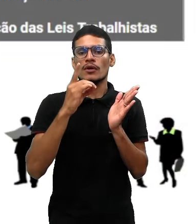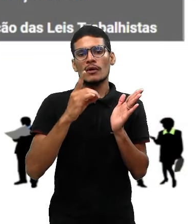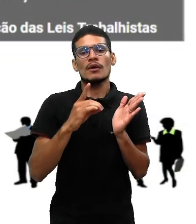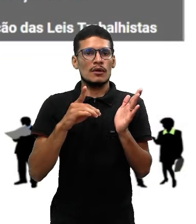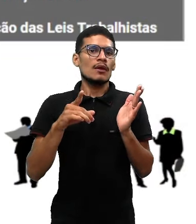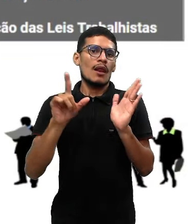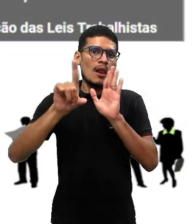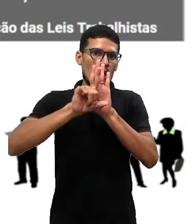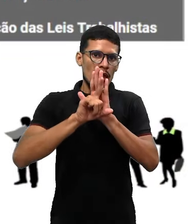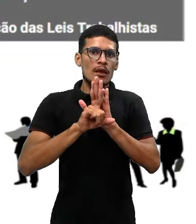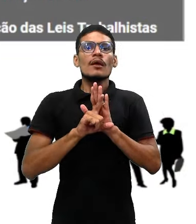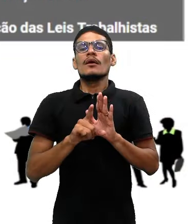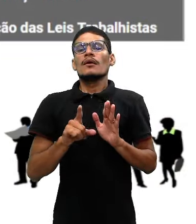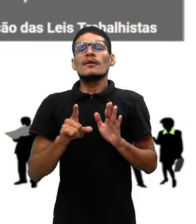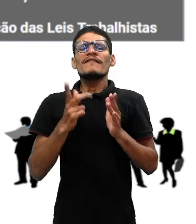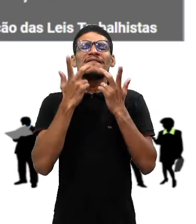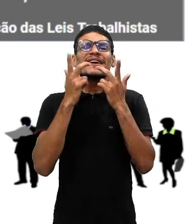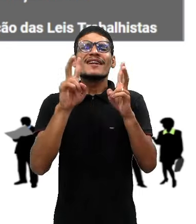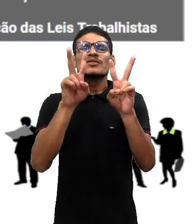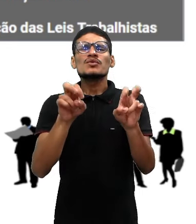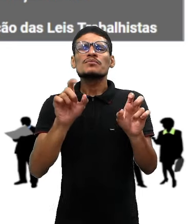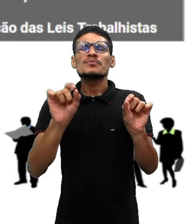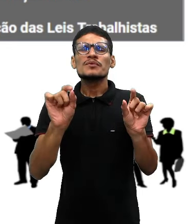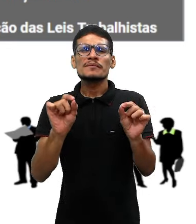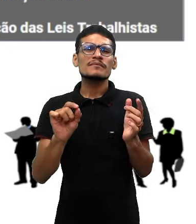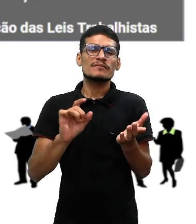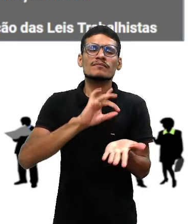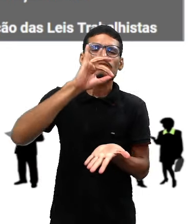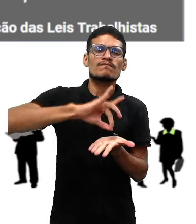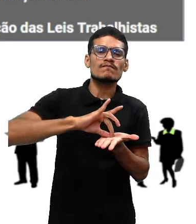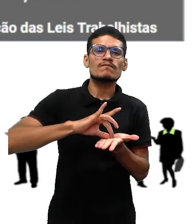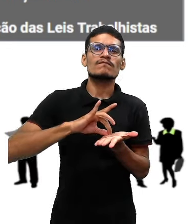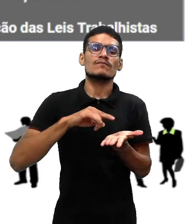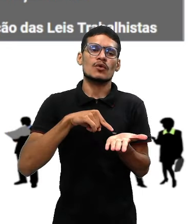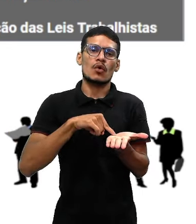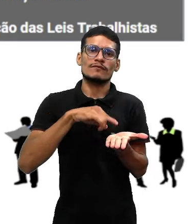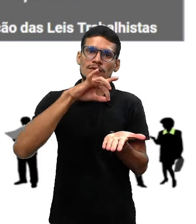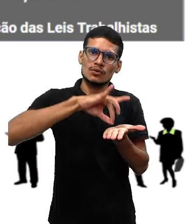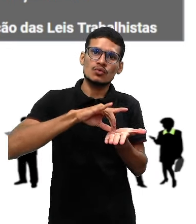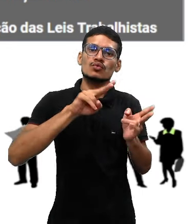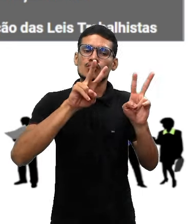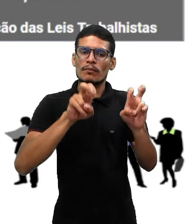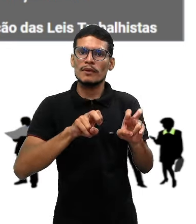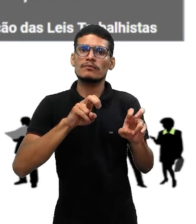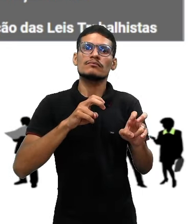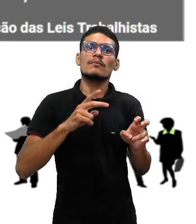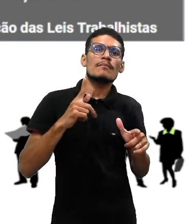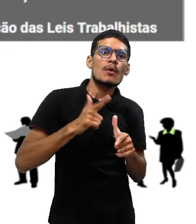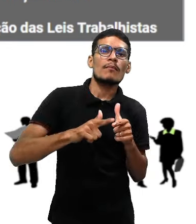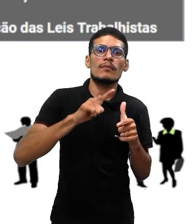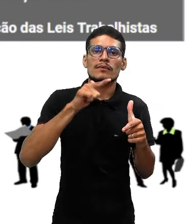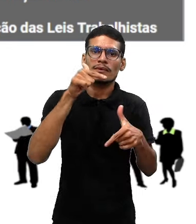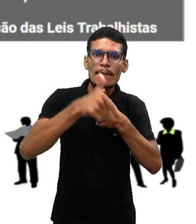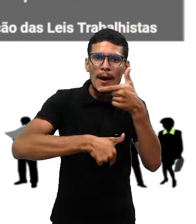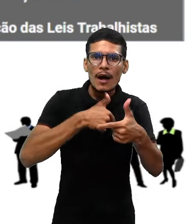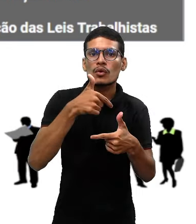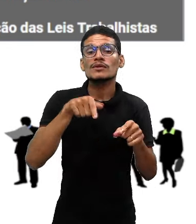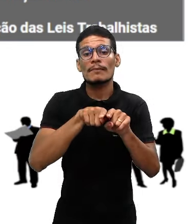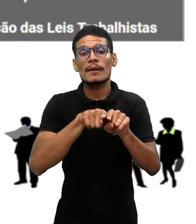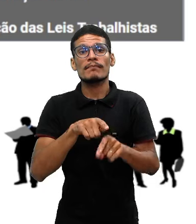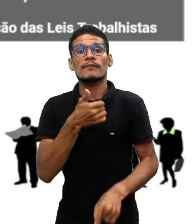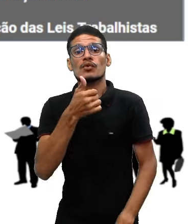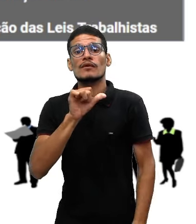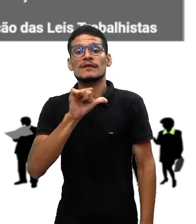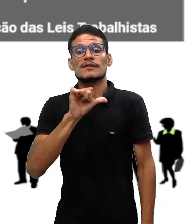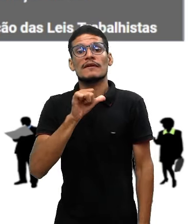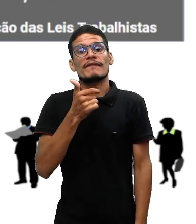3.724, aonde regulamentou as questões dos acidentes de trabalho. Depois, em 1923, né,